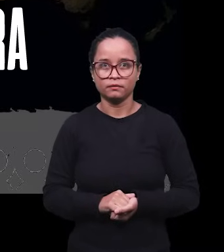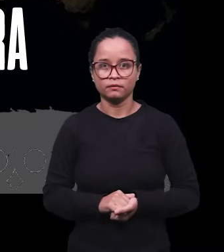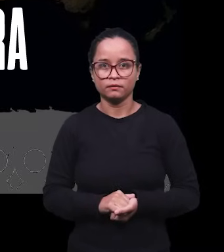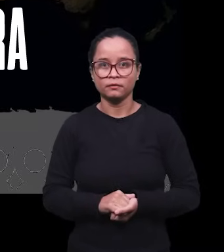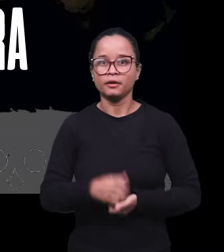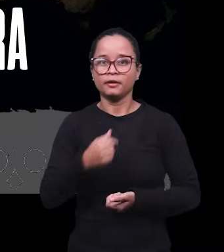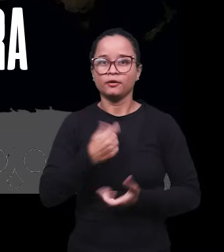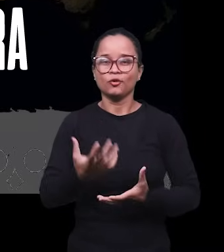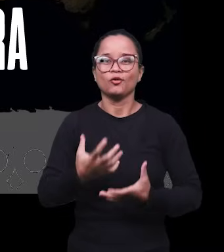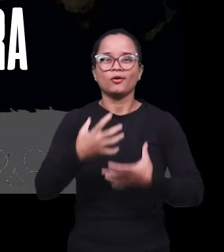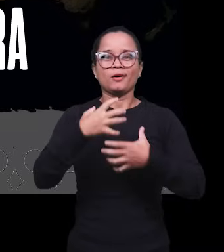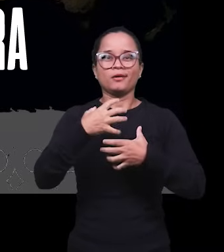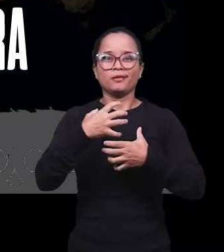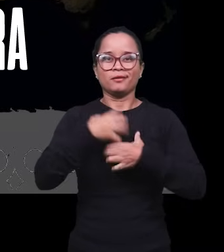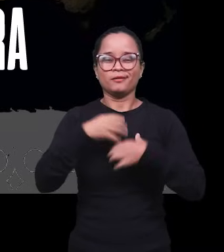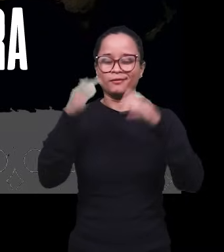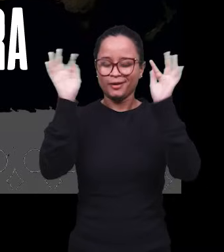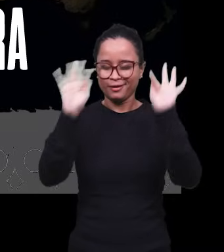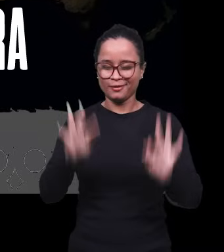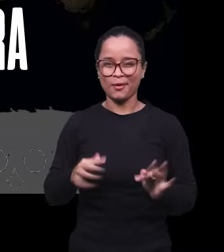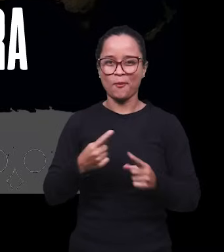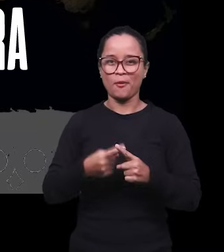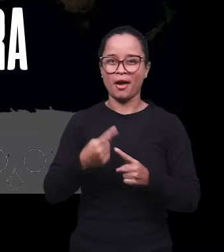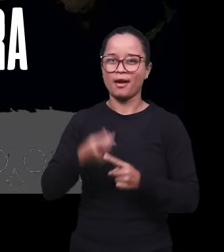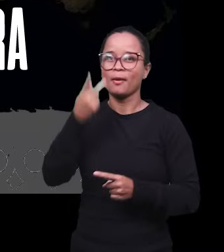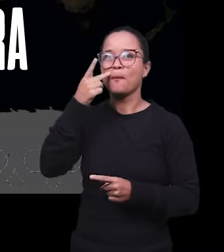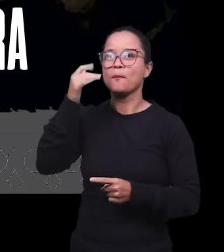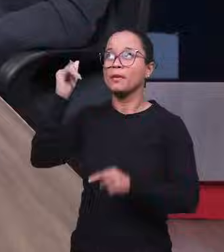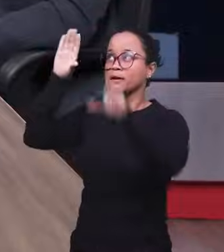E eu fiquei feliz por ter um pai celestial.